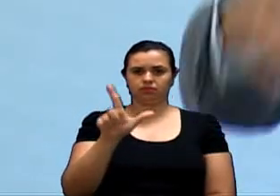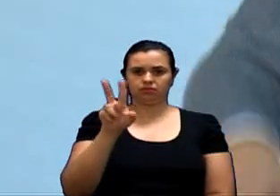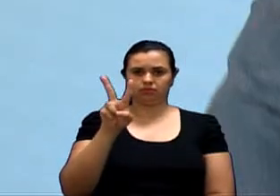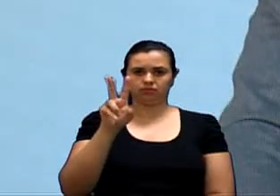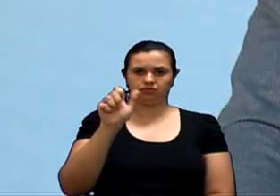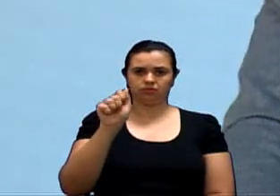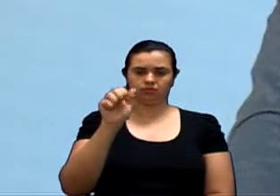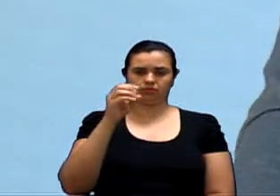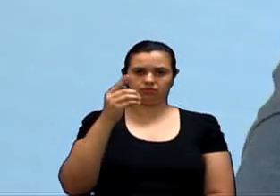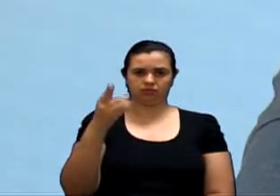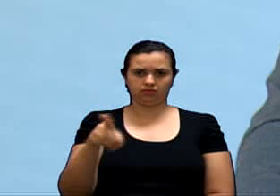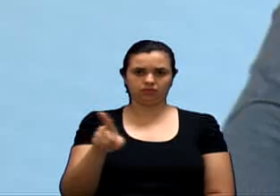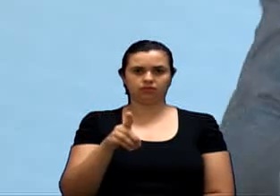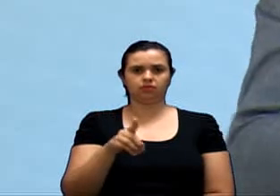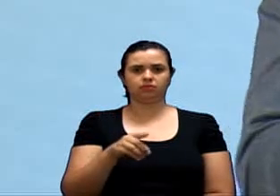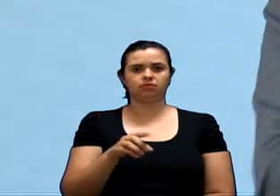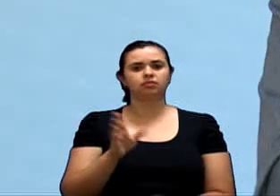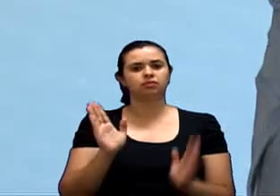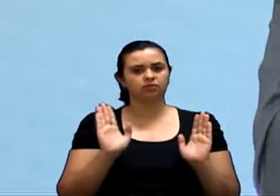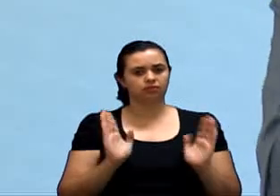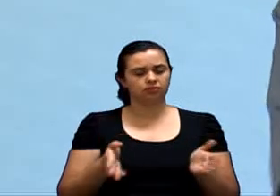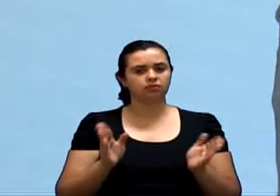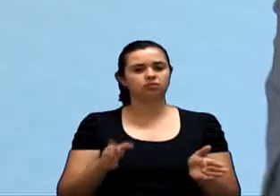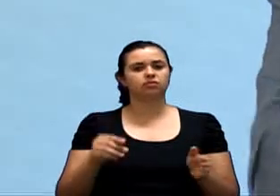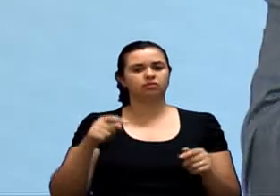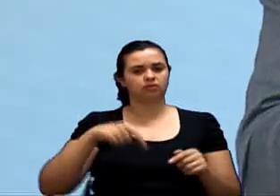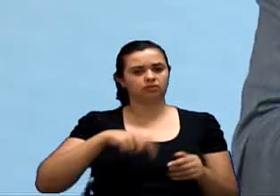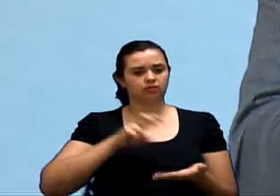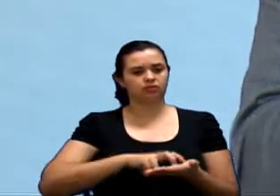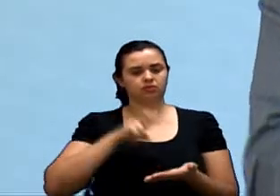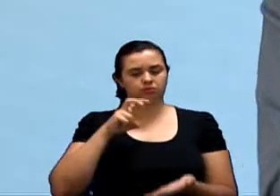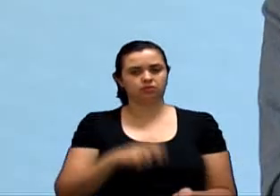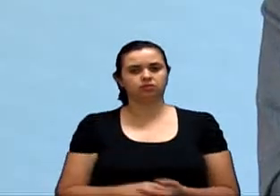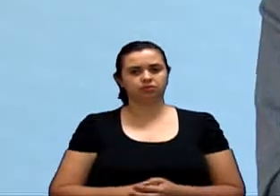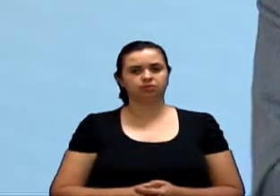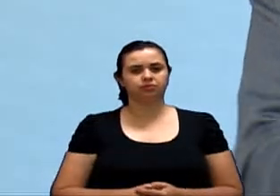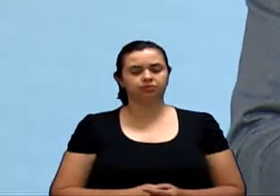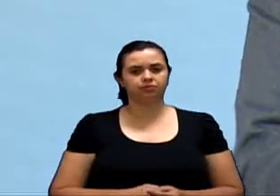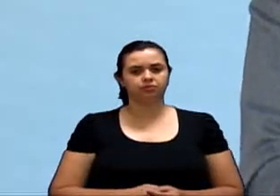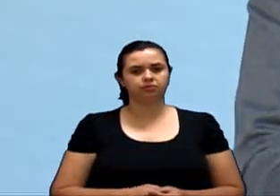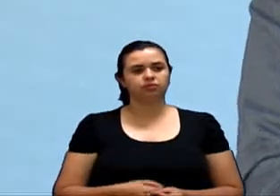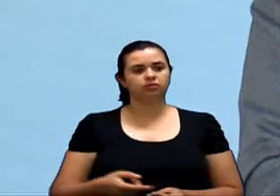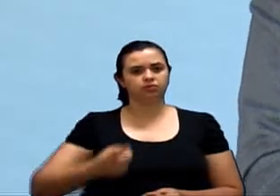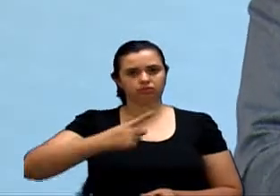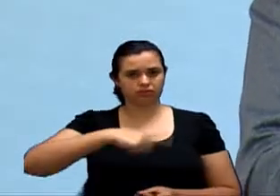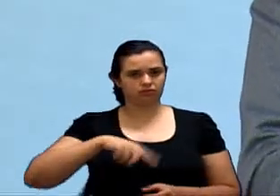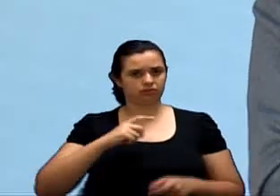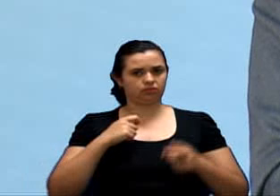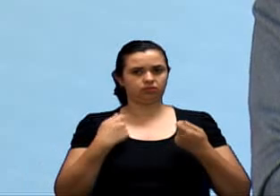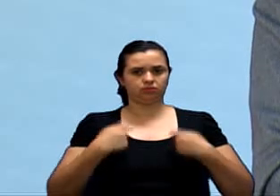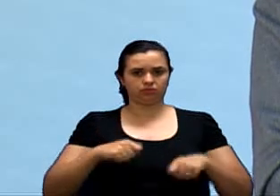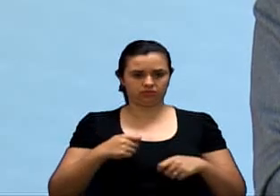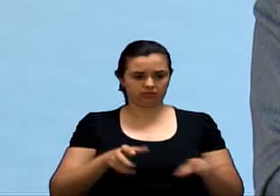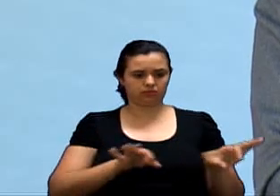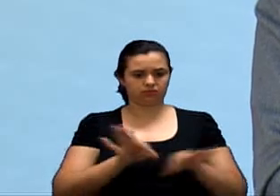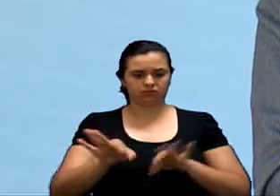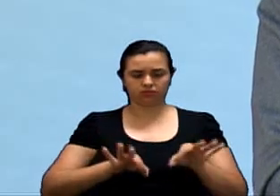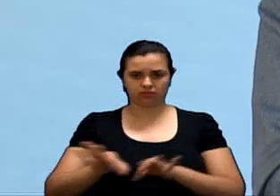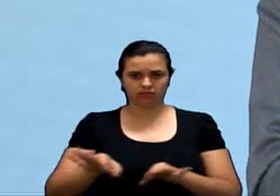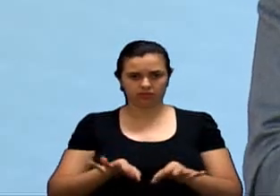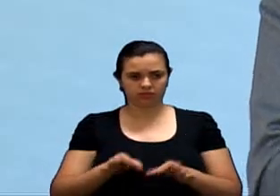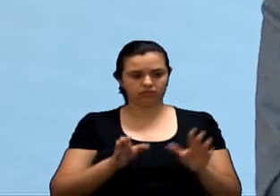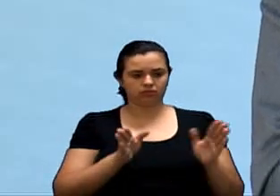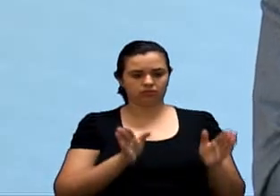teve desde manhã no nosso debate aqui, é que nós precisamos ajustar essa área esse ano para eles.